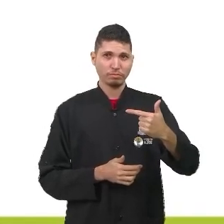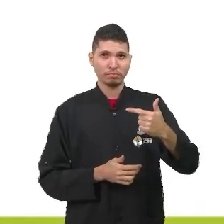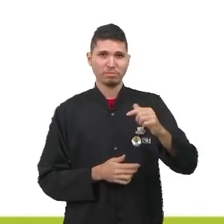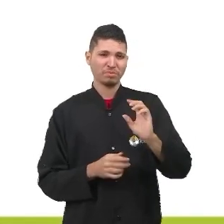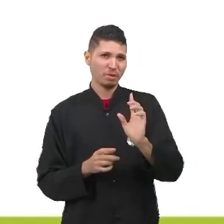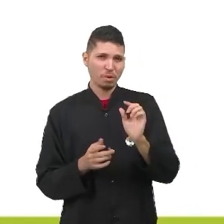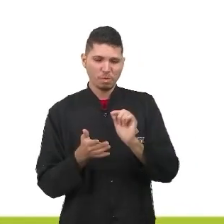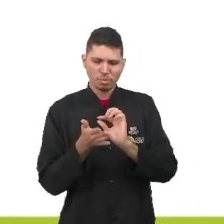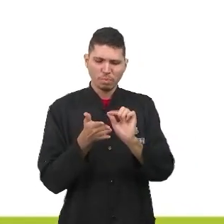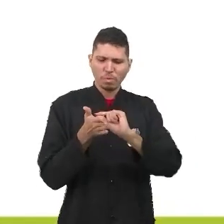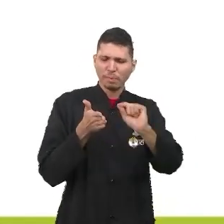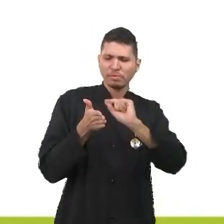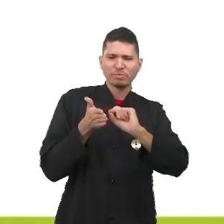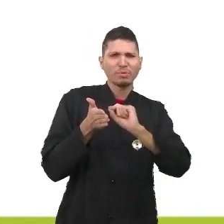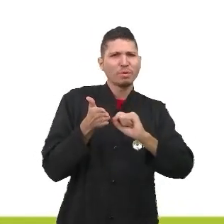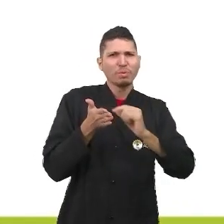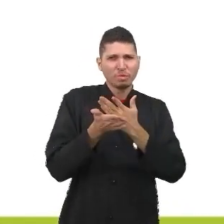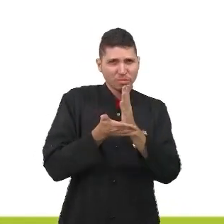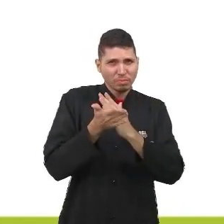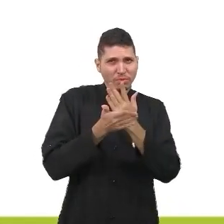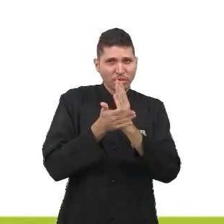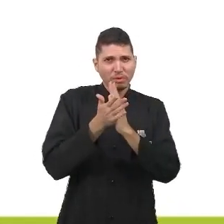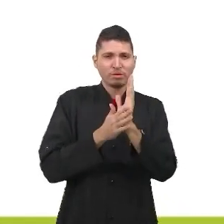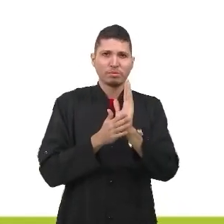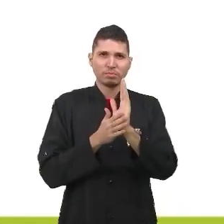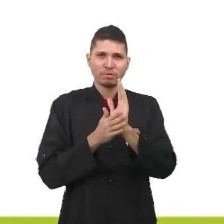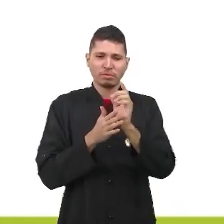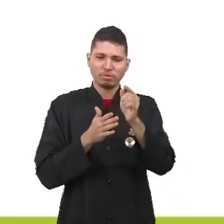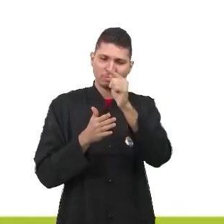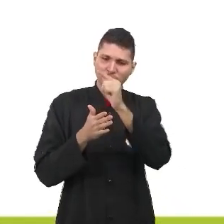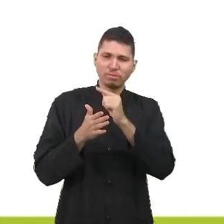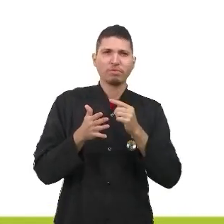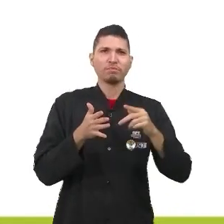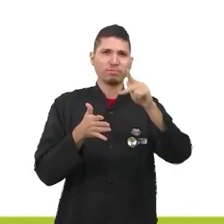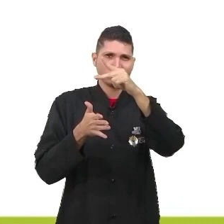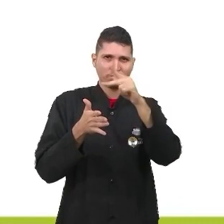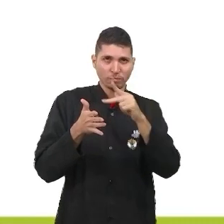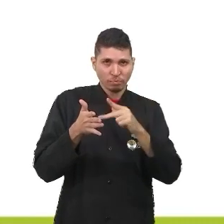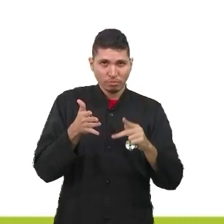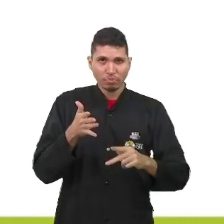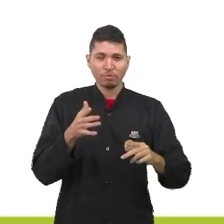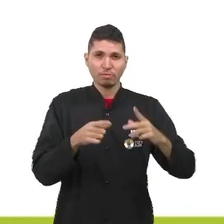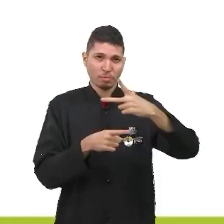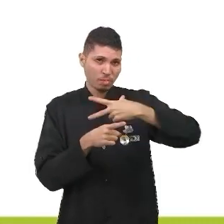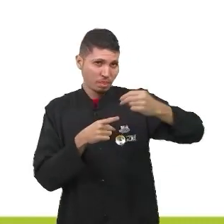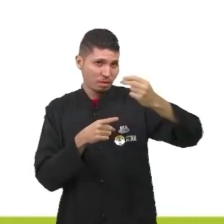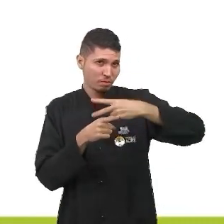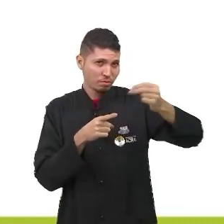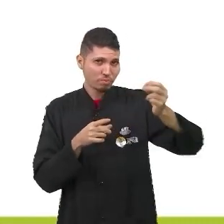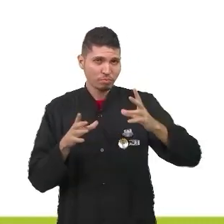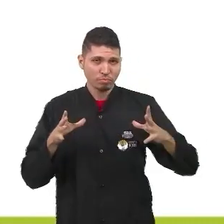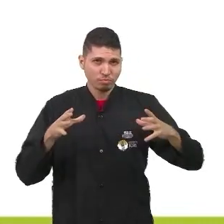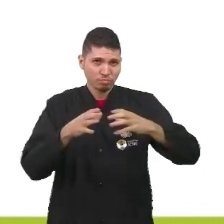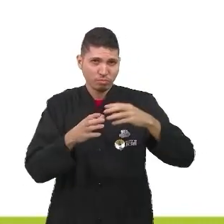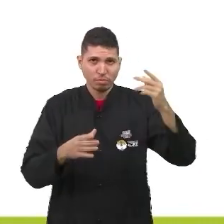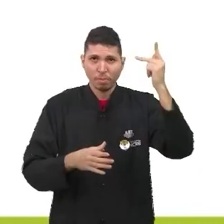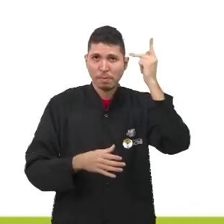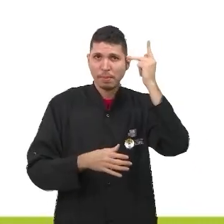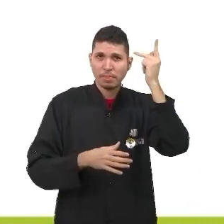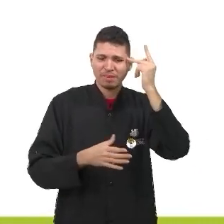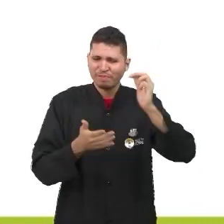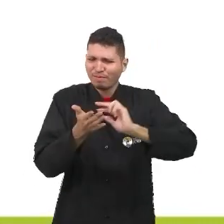algumas anotações em torno do poema, né? Vitórias do clube paulistano, enfim, várias